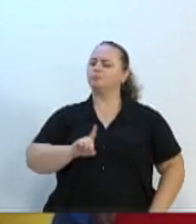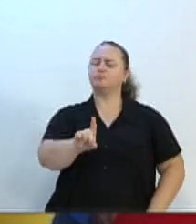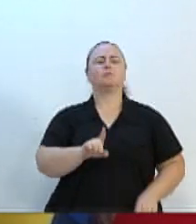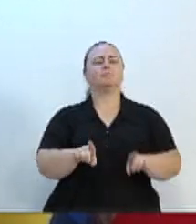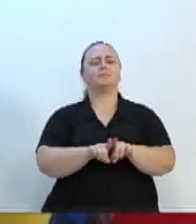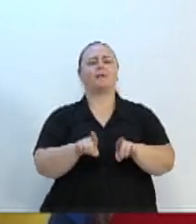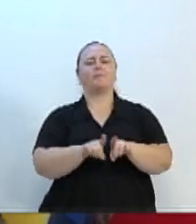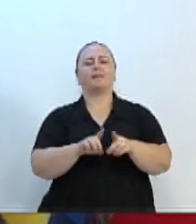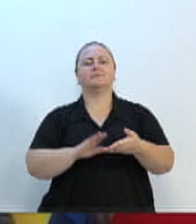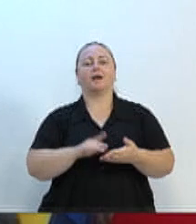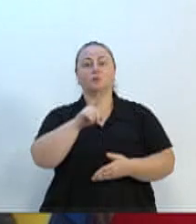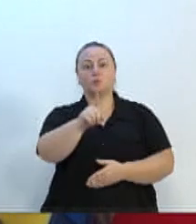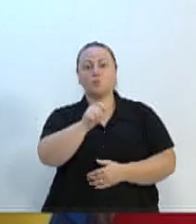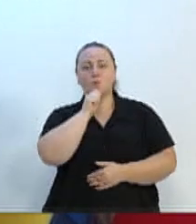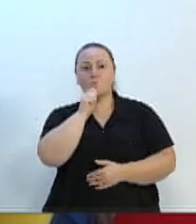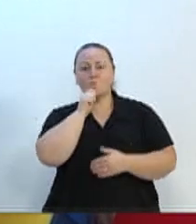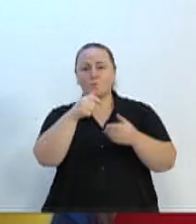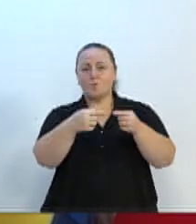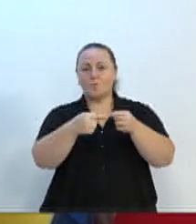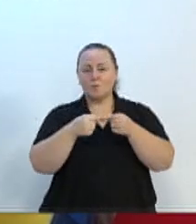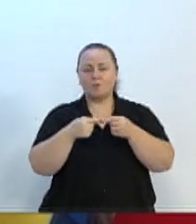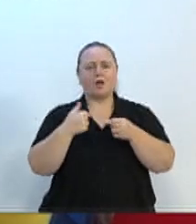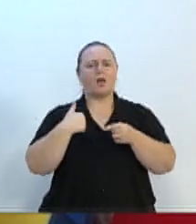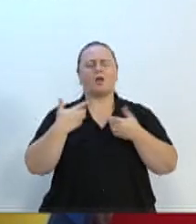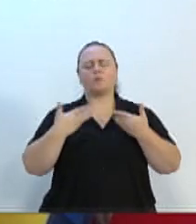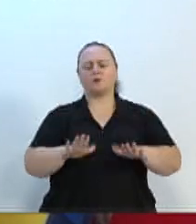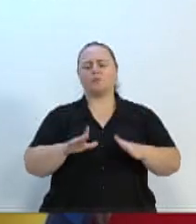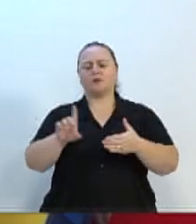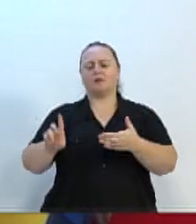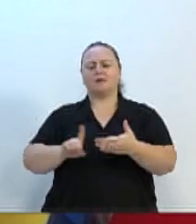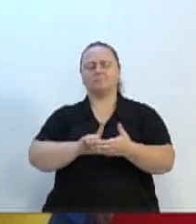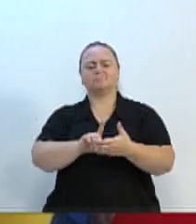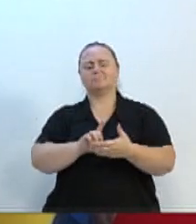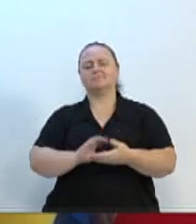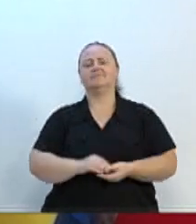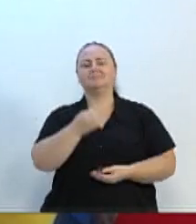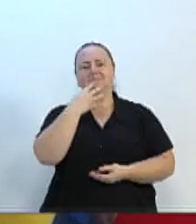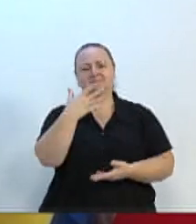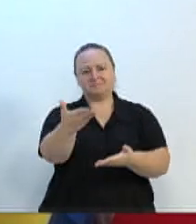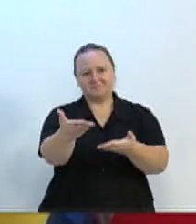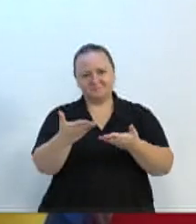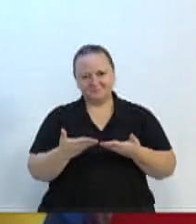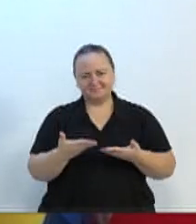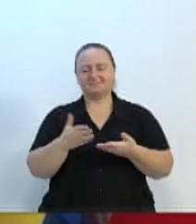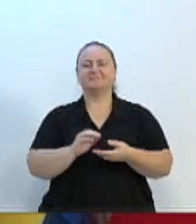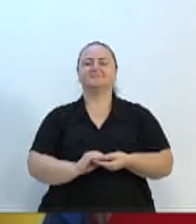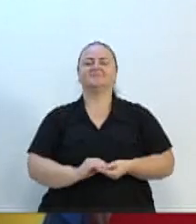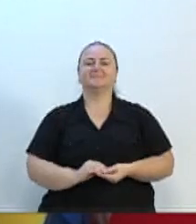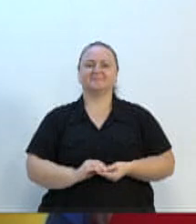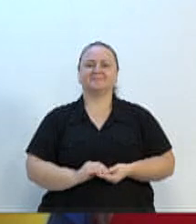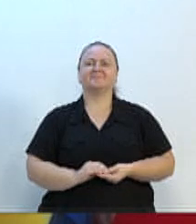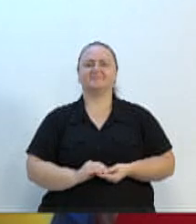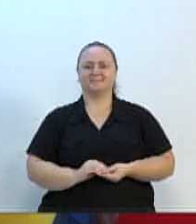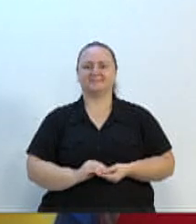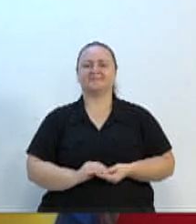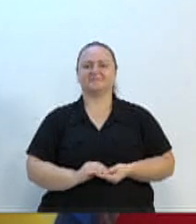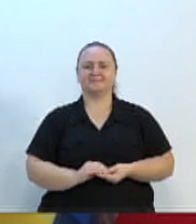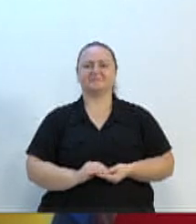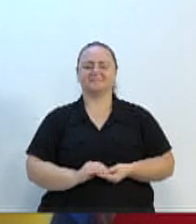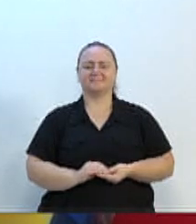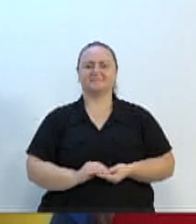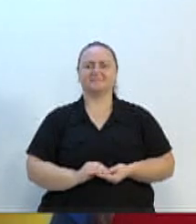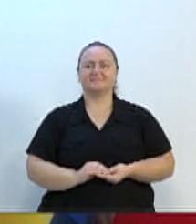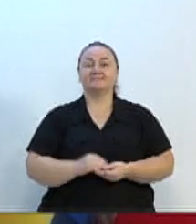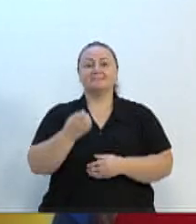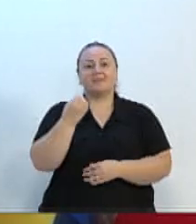esteve fora, eu fiz questão de não usar a tribuna. Seja bem-vindo, que bom